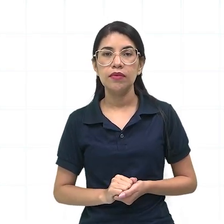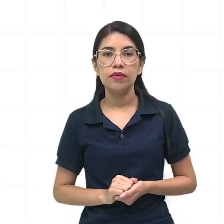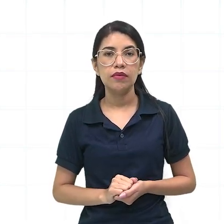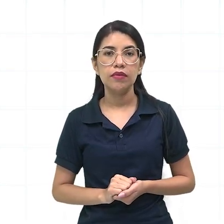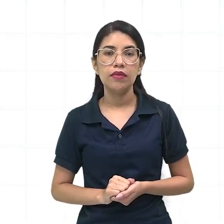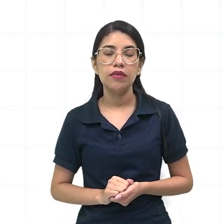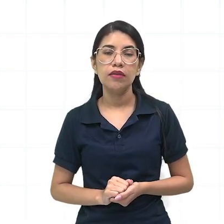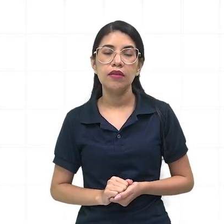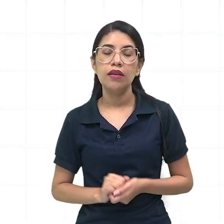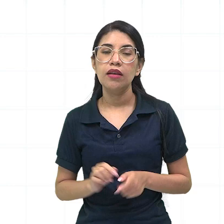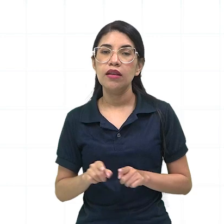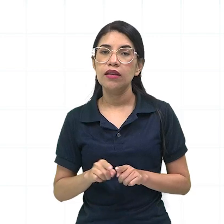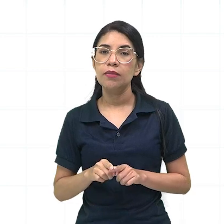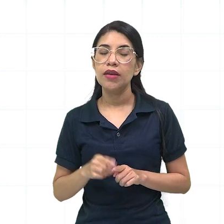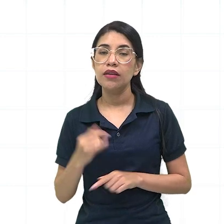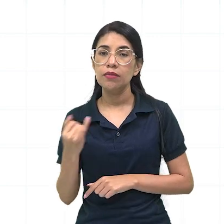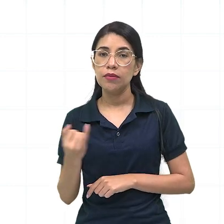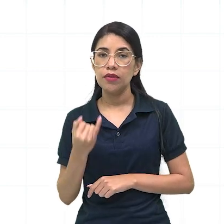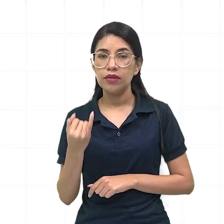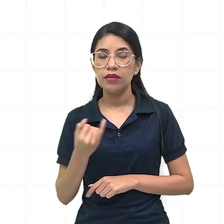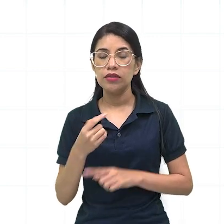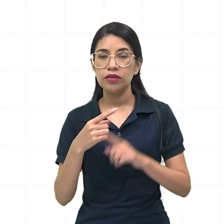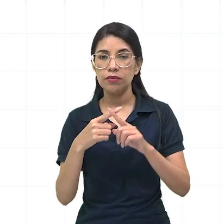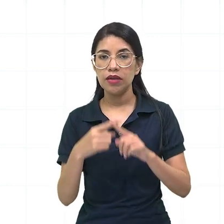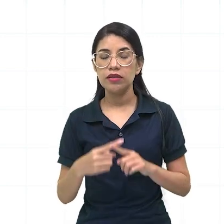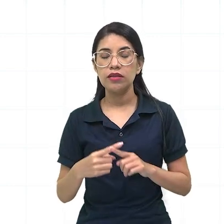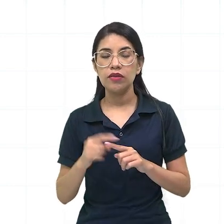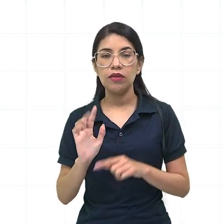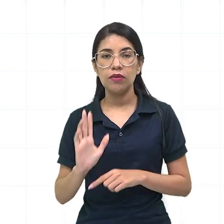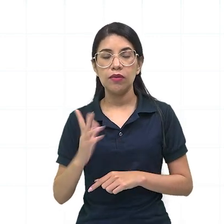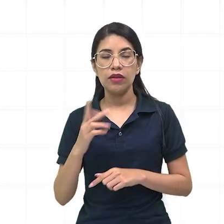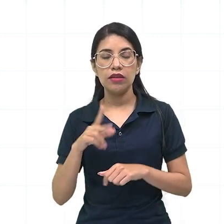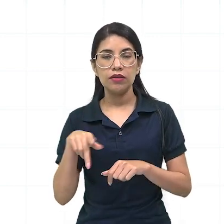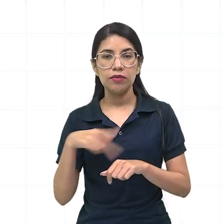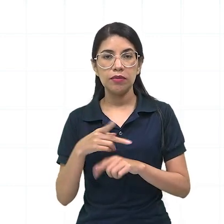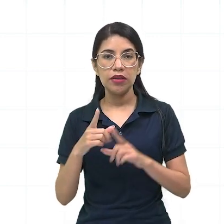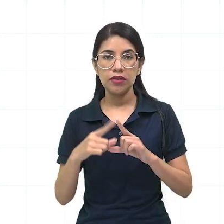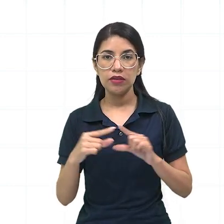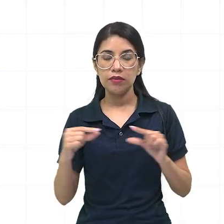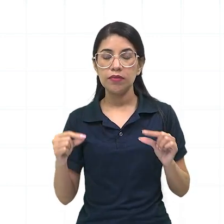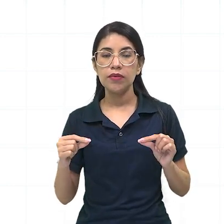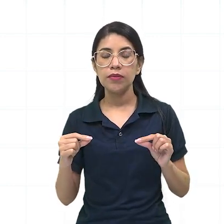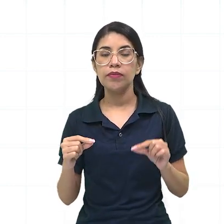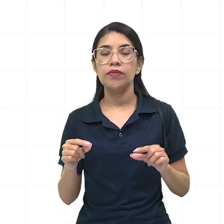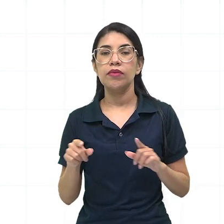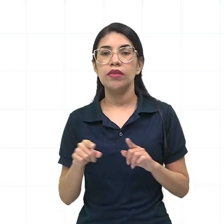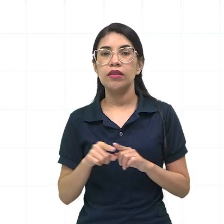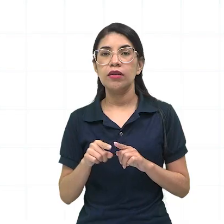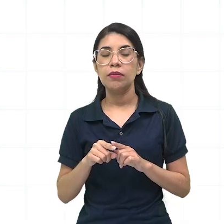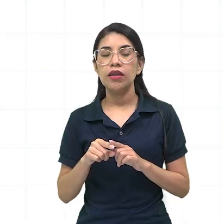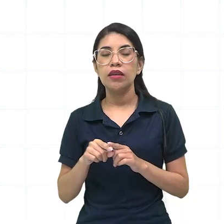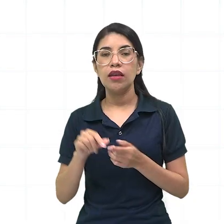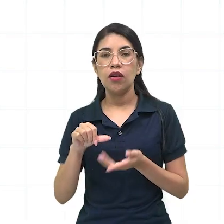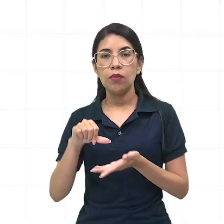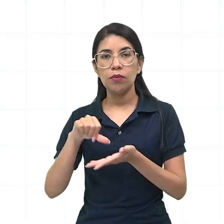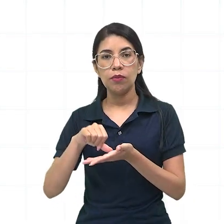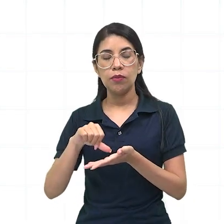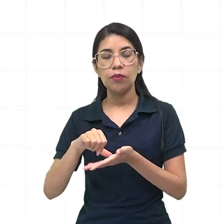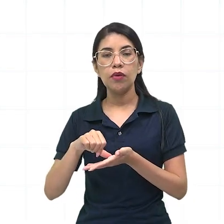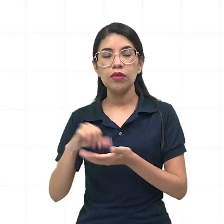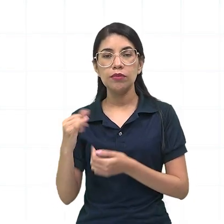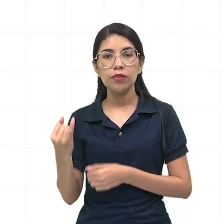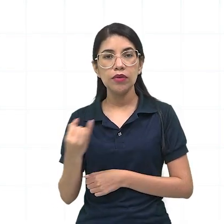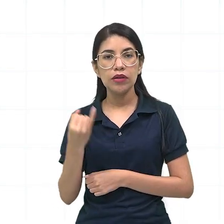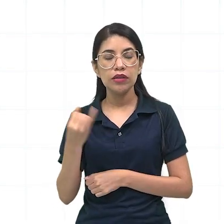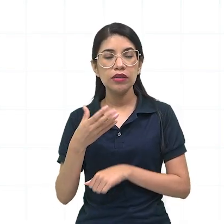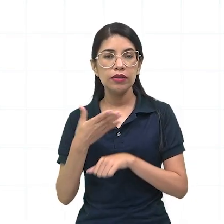que é também uma das mais importantes lá no Japão. O Japão também é um dos polos de beisebol, né? Eles